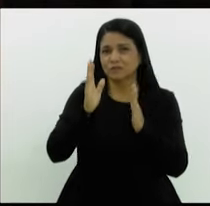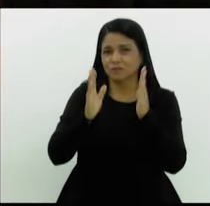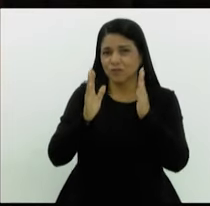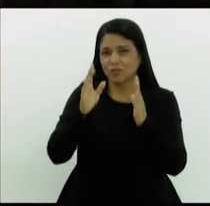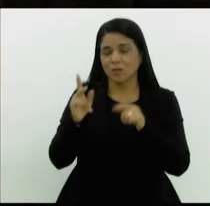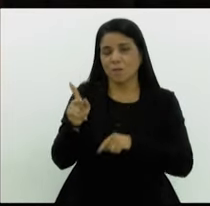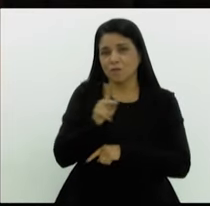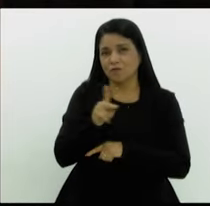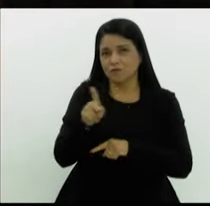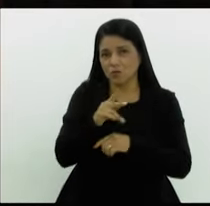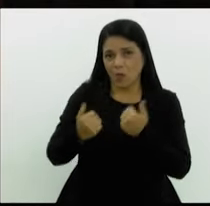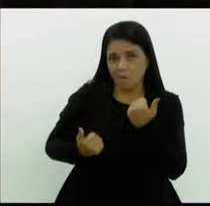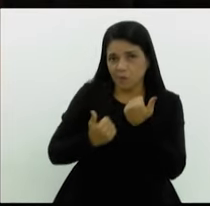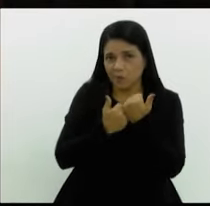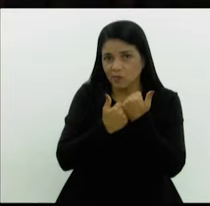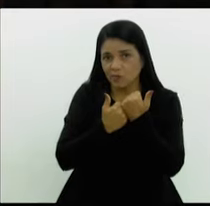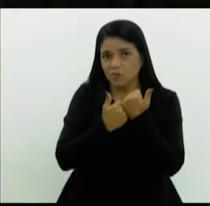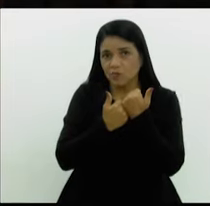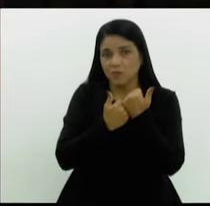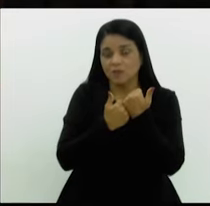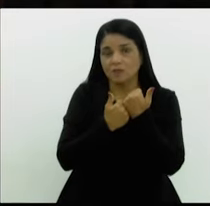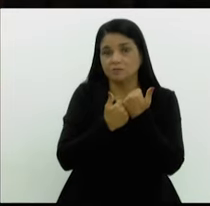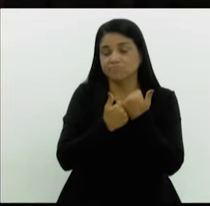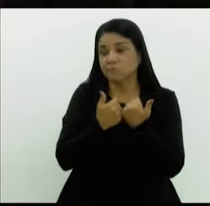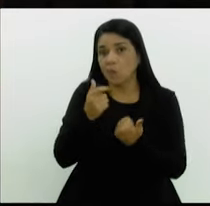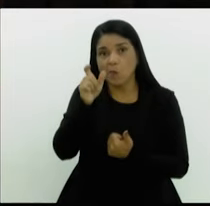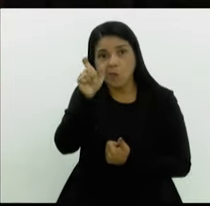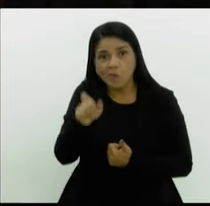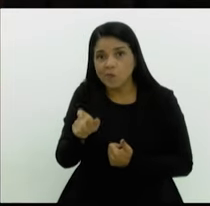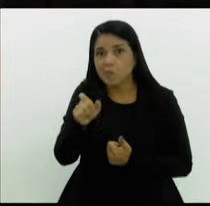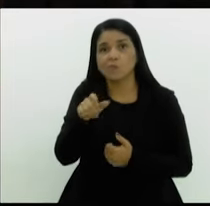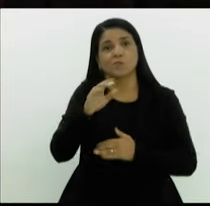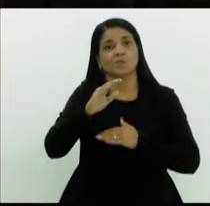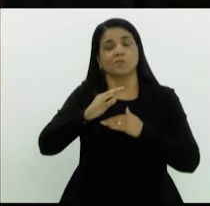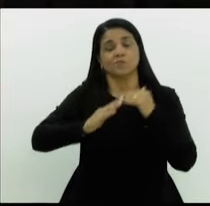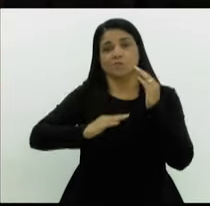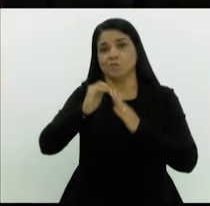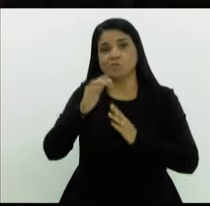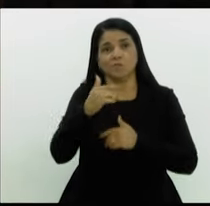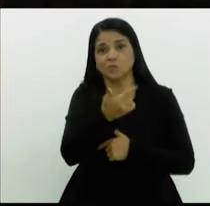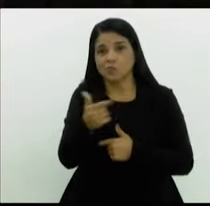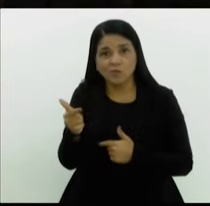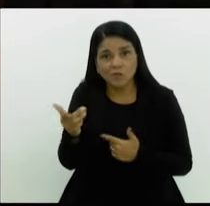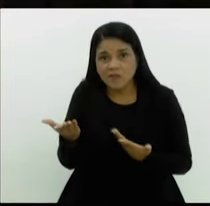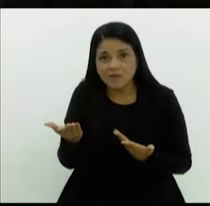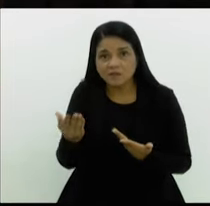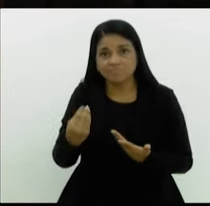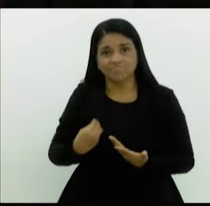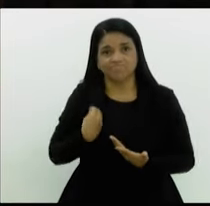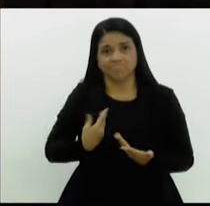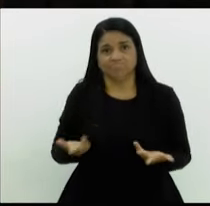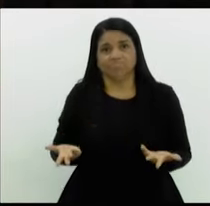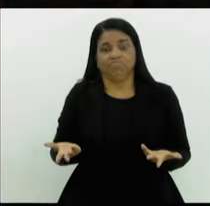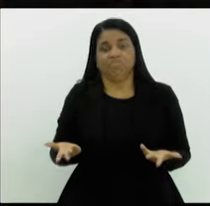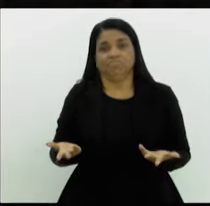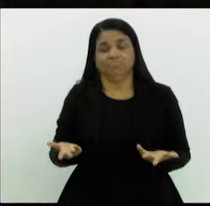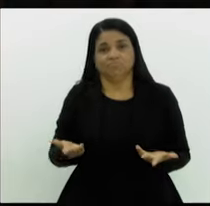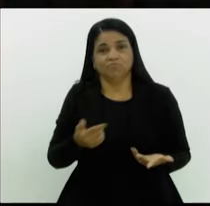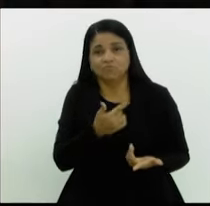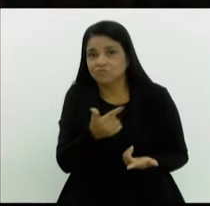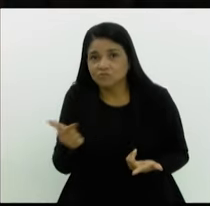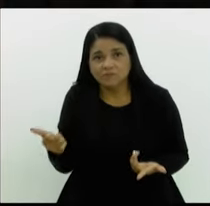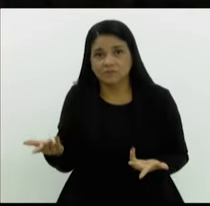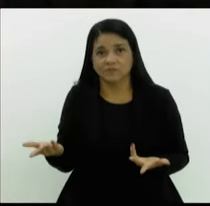professor de apoio sem que o professor de apoio exista. Você tem que contratar temporariamente para um cargo que